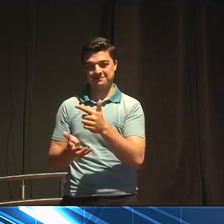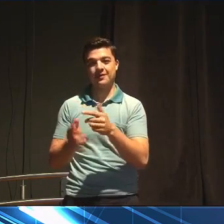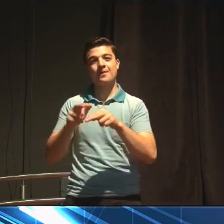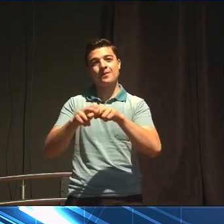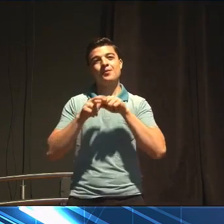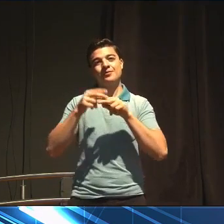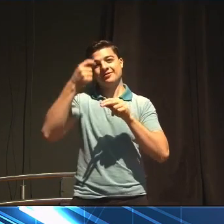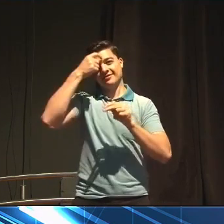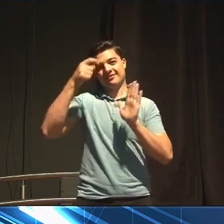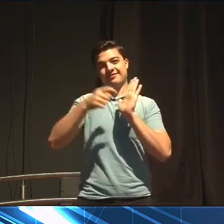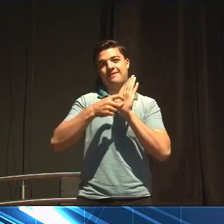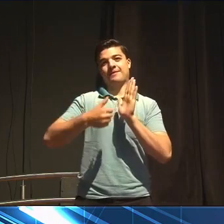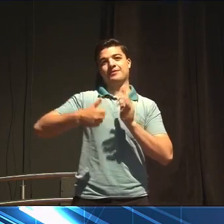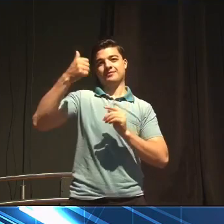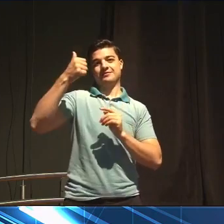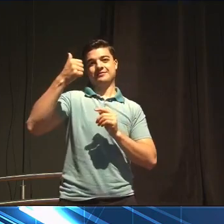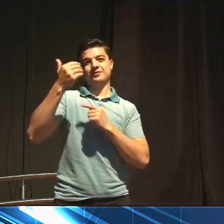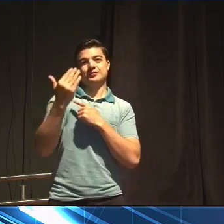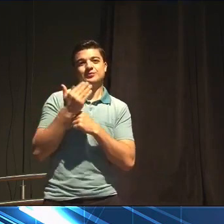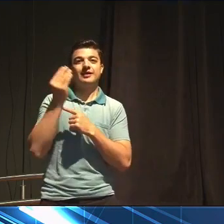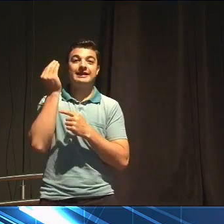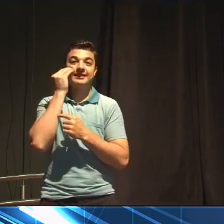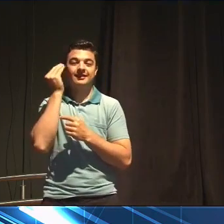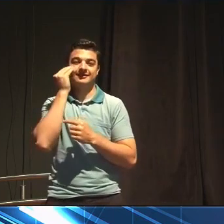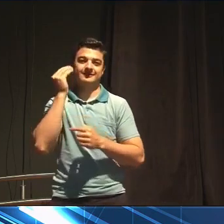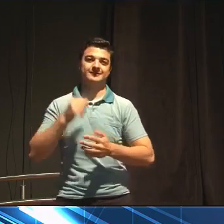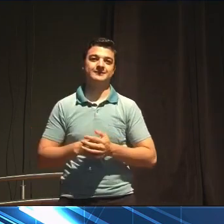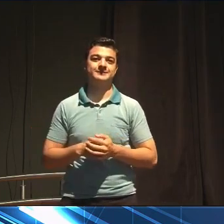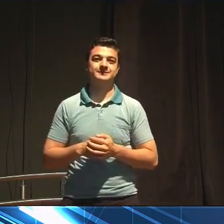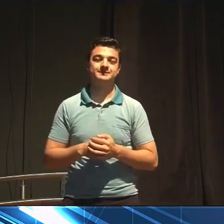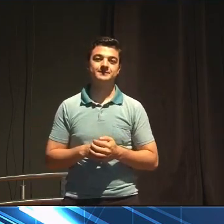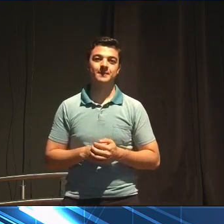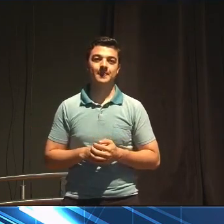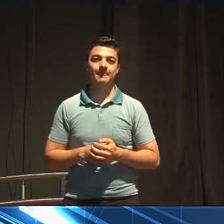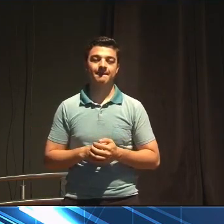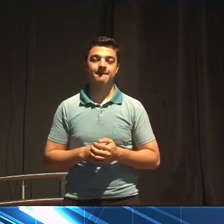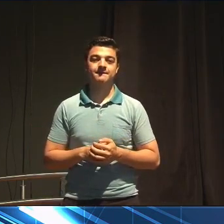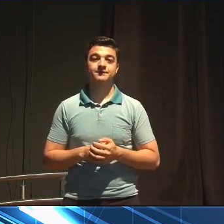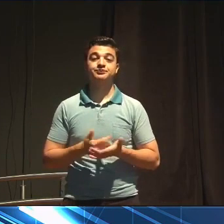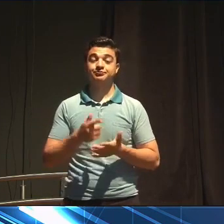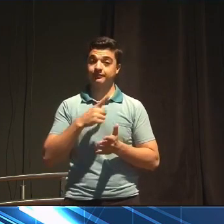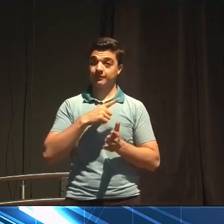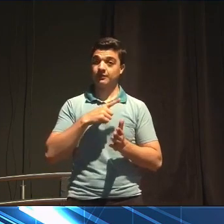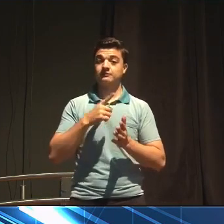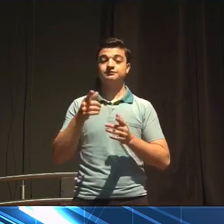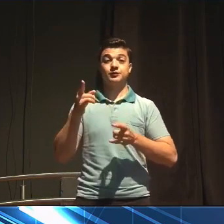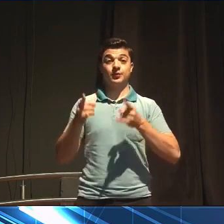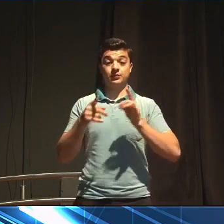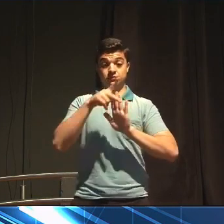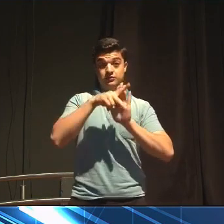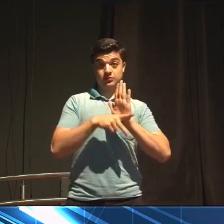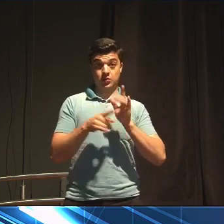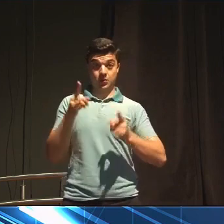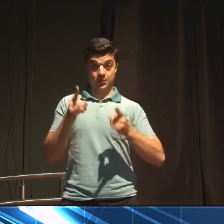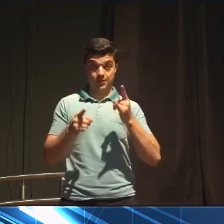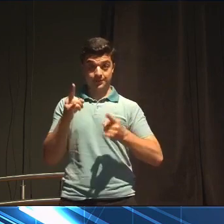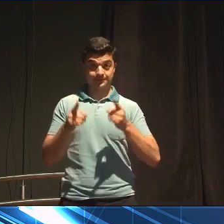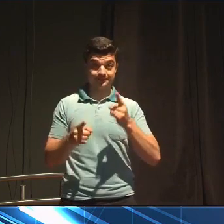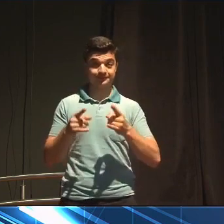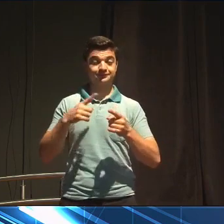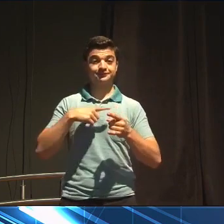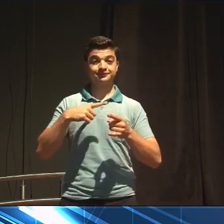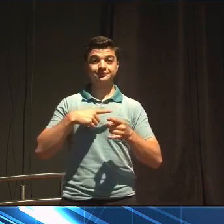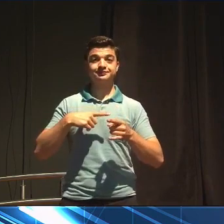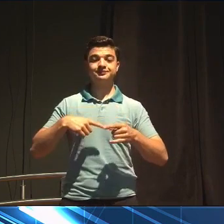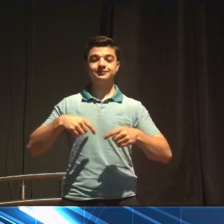acordo com a minha capacidade profissional, a capacidade computacional. Existe um projeto de um robô que tem 4 patas e